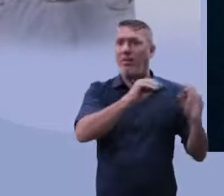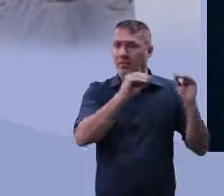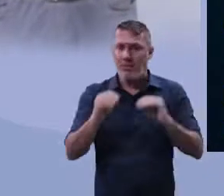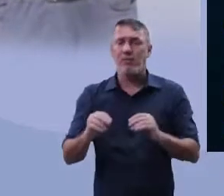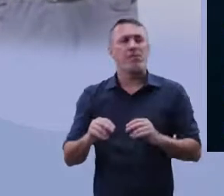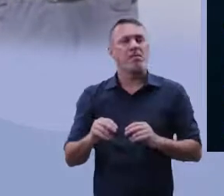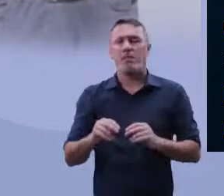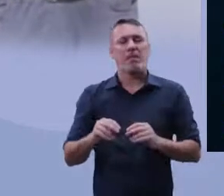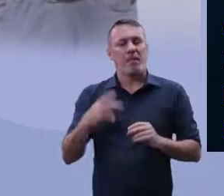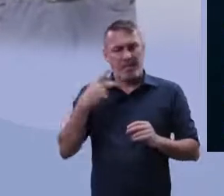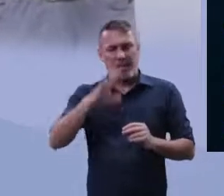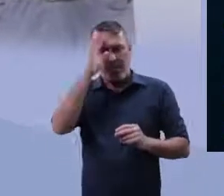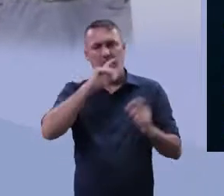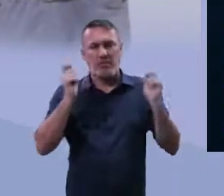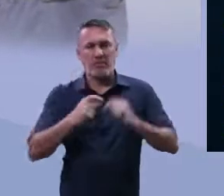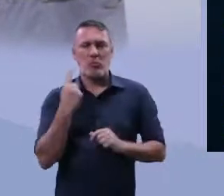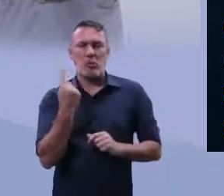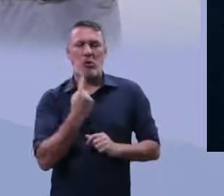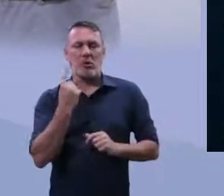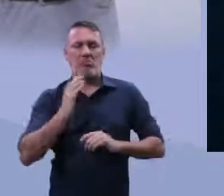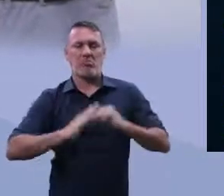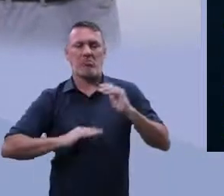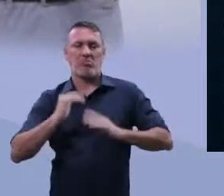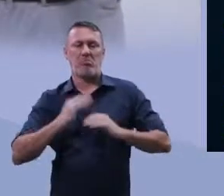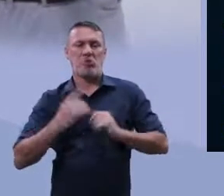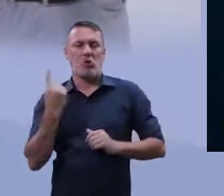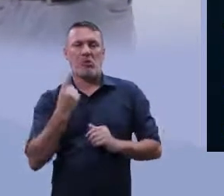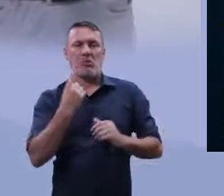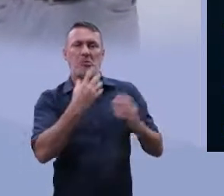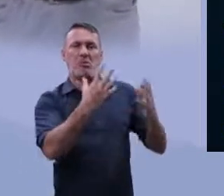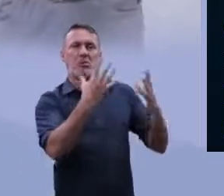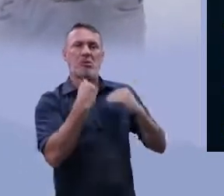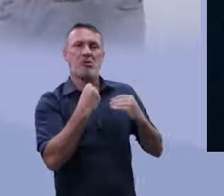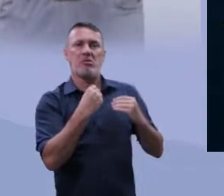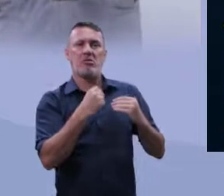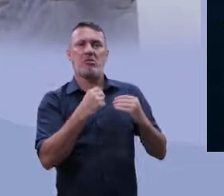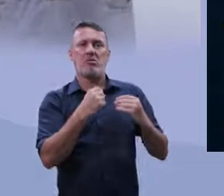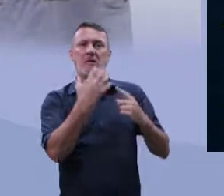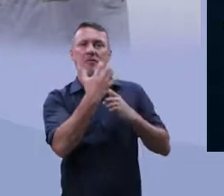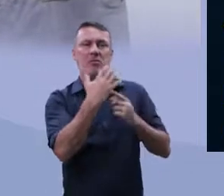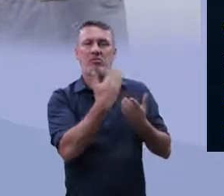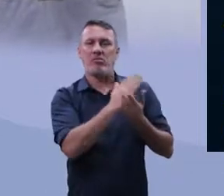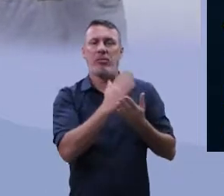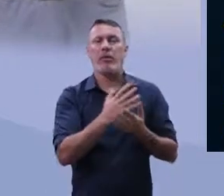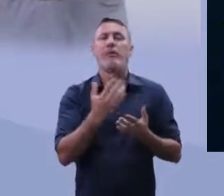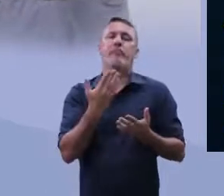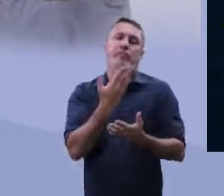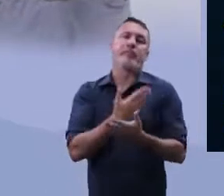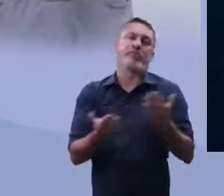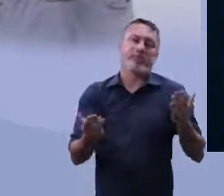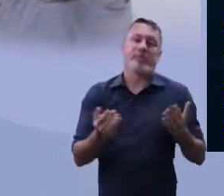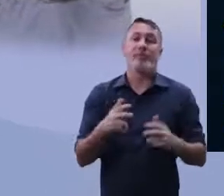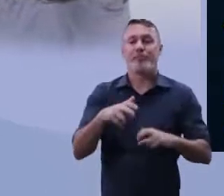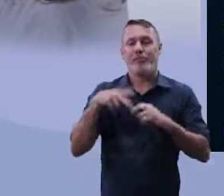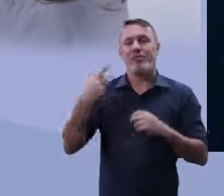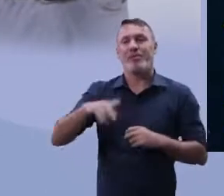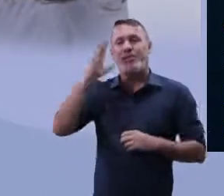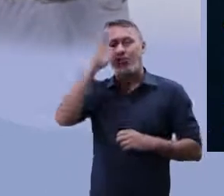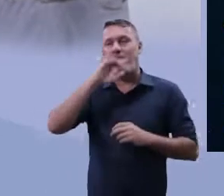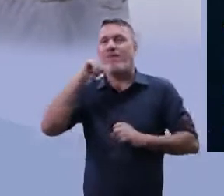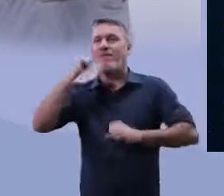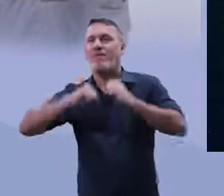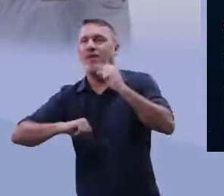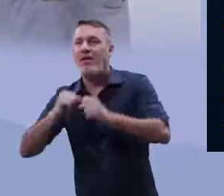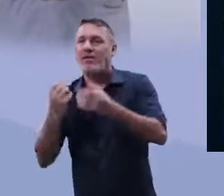característica do Brasil era ser um país de produção primária. Então, só voltando, a nossa